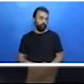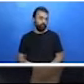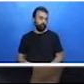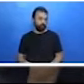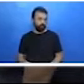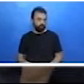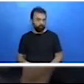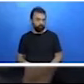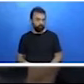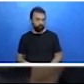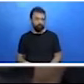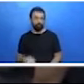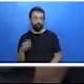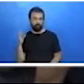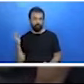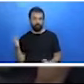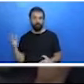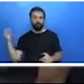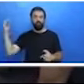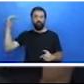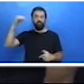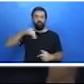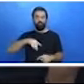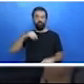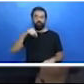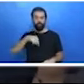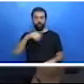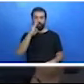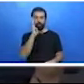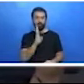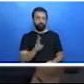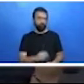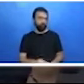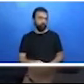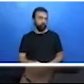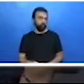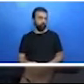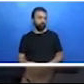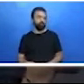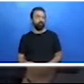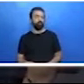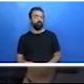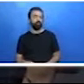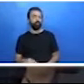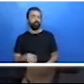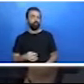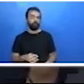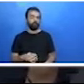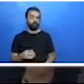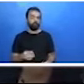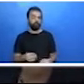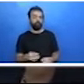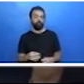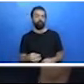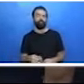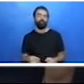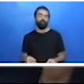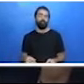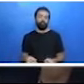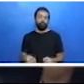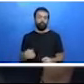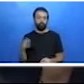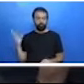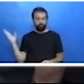quando chegou ao Brasil. E aqui, ó, nós temos a sílaba quan, forte, depois